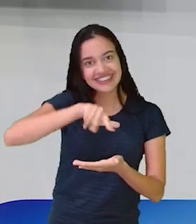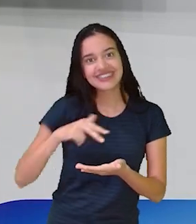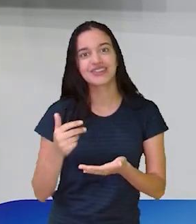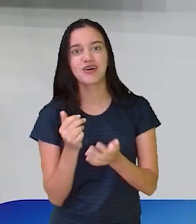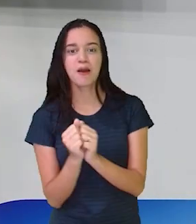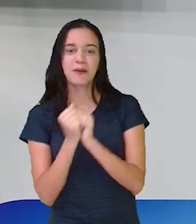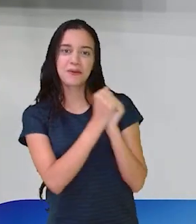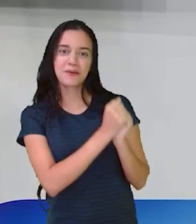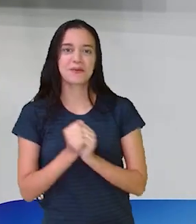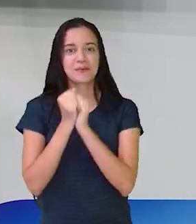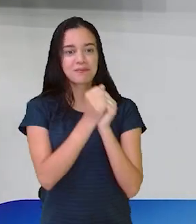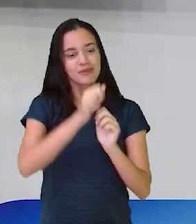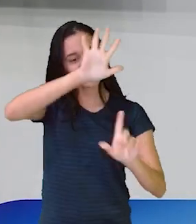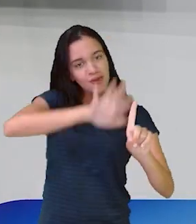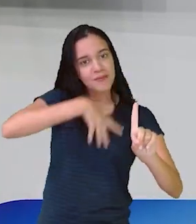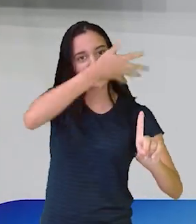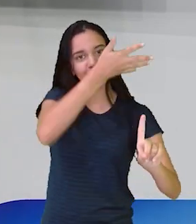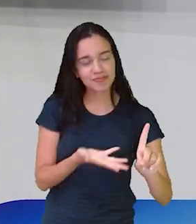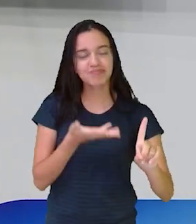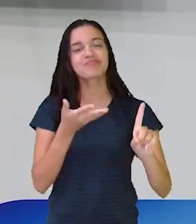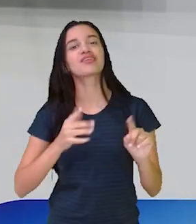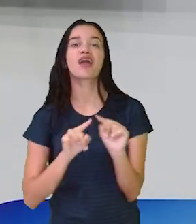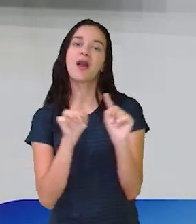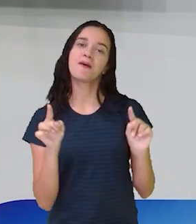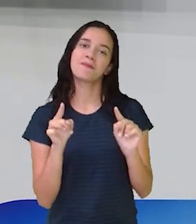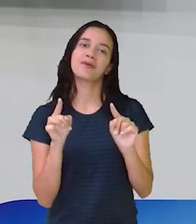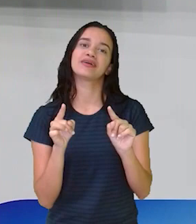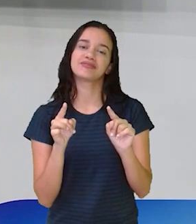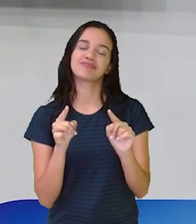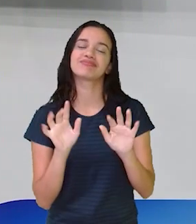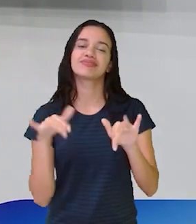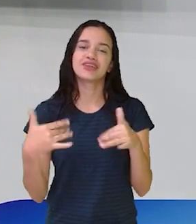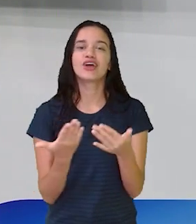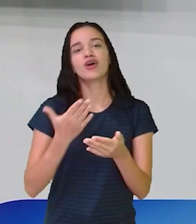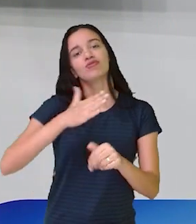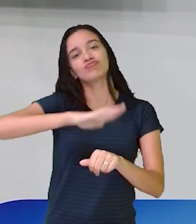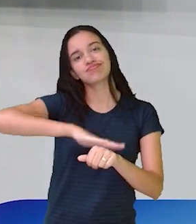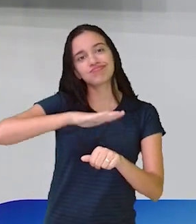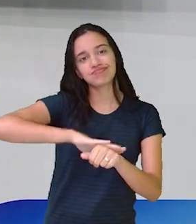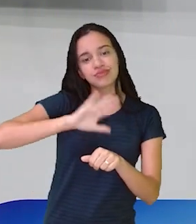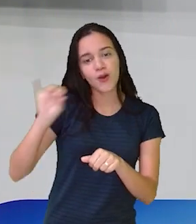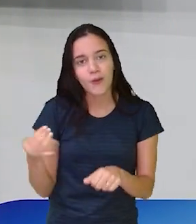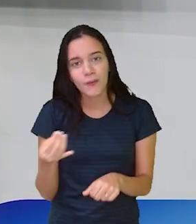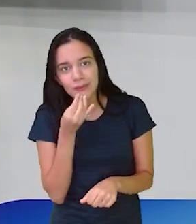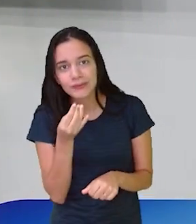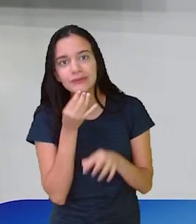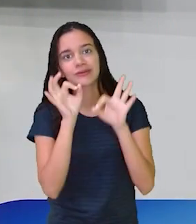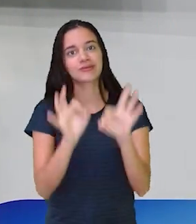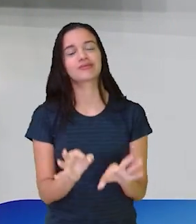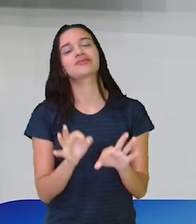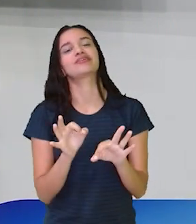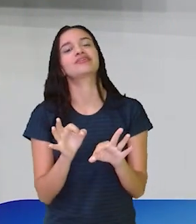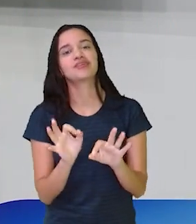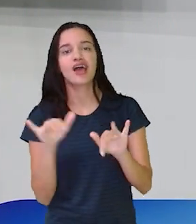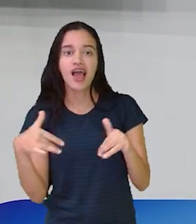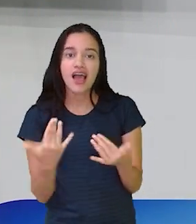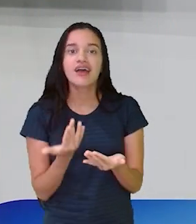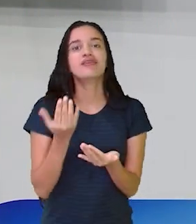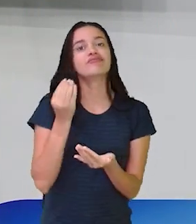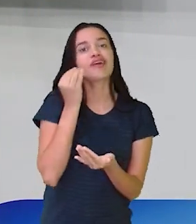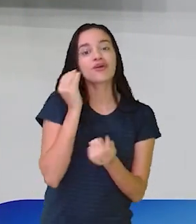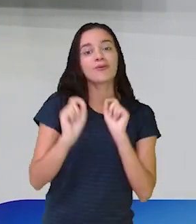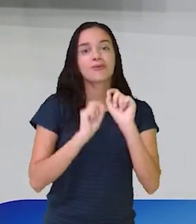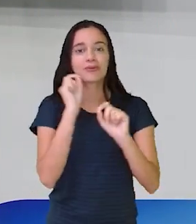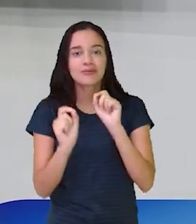em homenagem à Copa. Mas vamos deixar para uma outra oportunidade. Por enquanto, ela vai estar dando